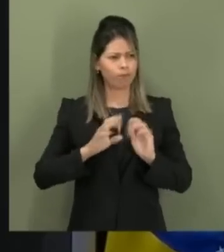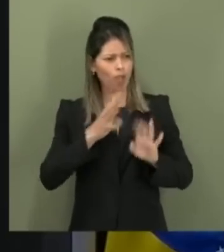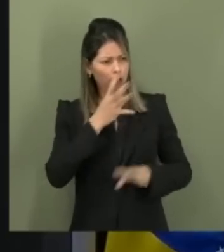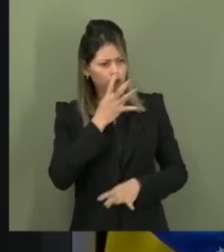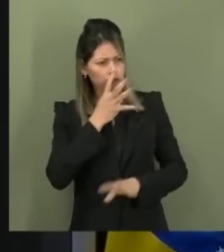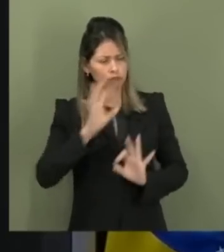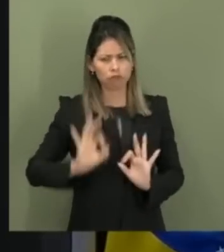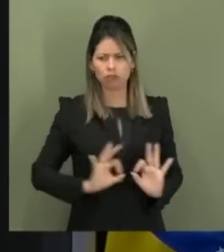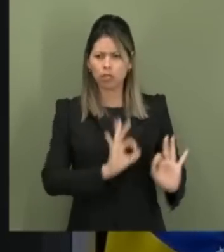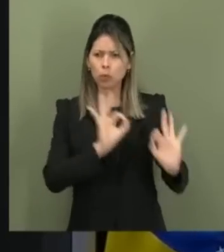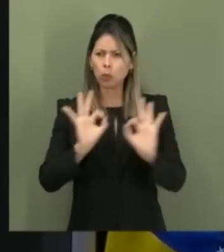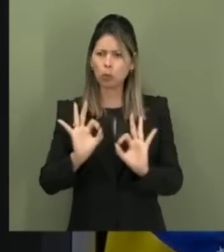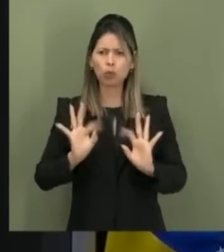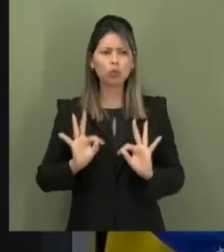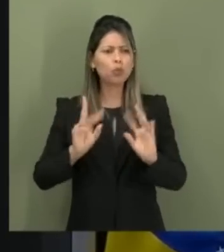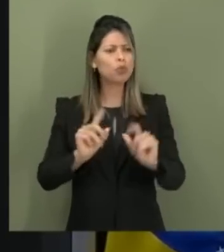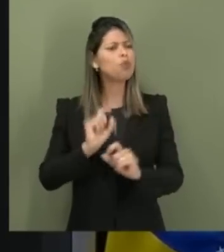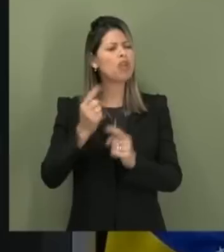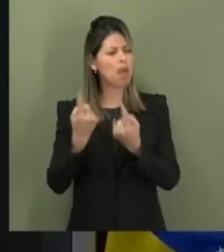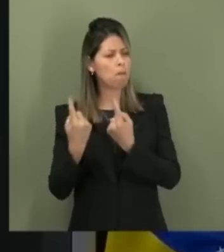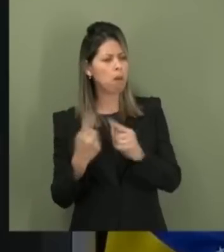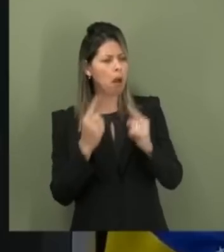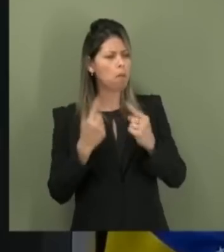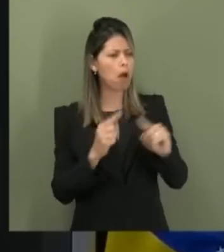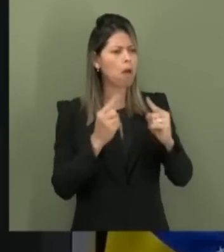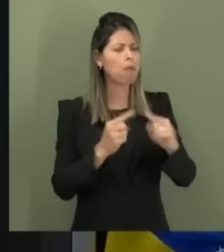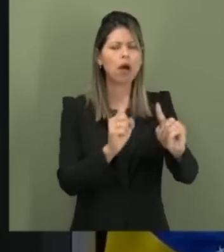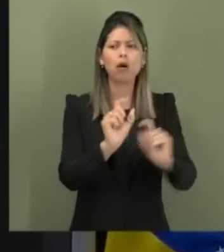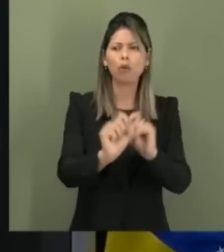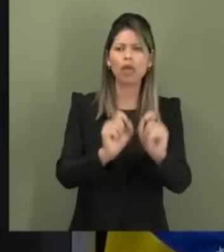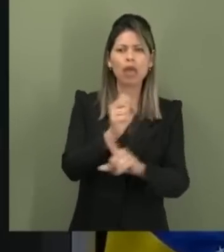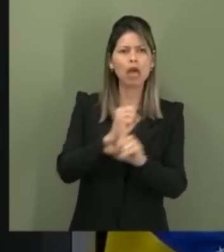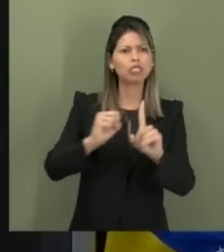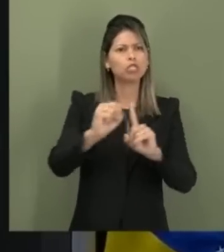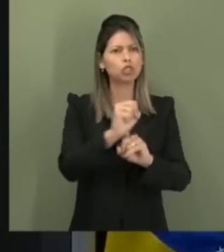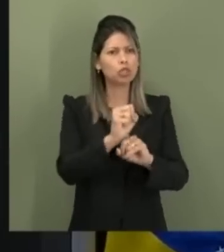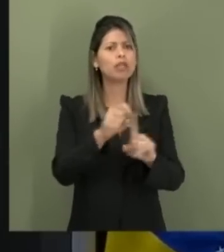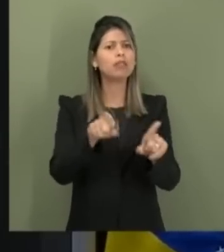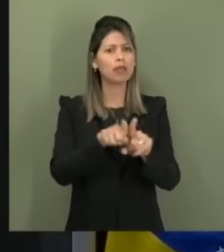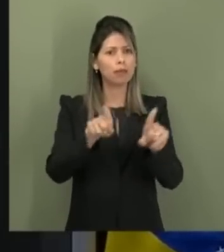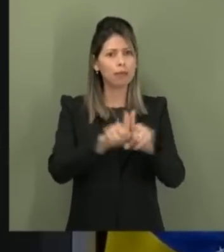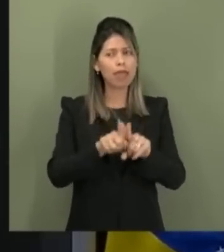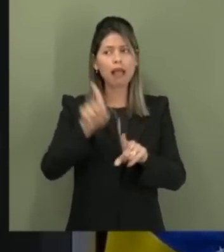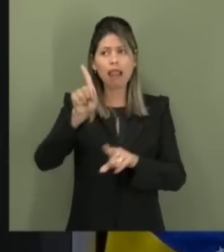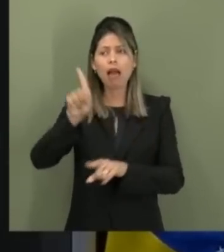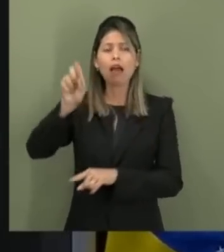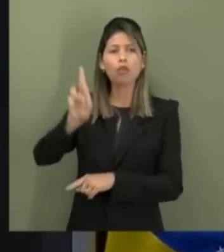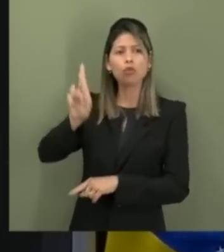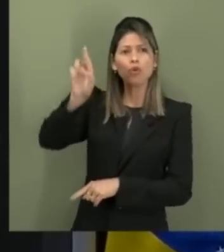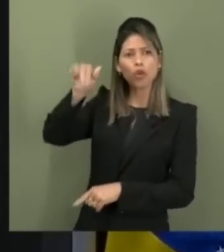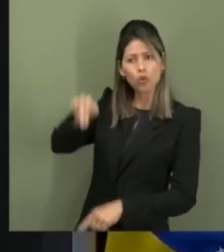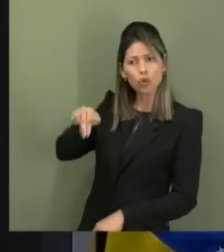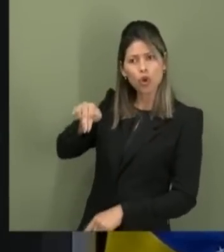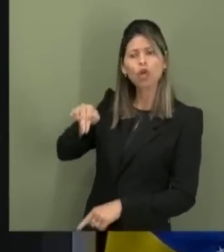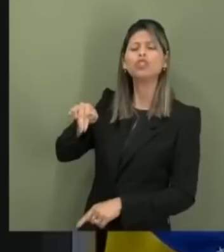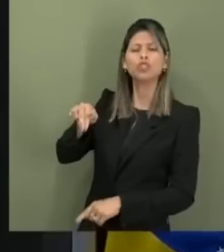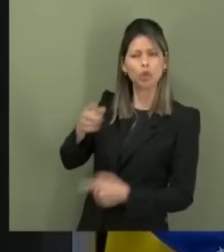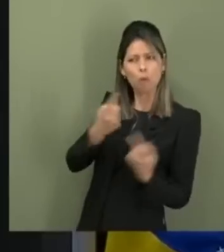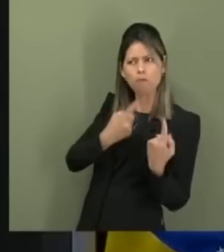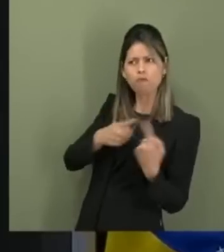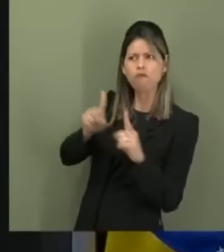Esses ataques à sociedade civil, à população civil, no Rio Grande do Norte, ataques que, na